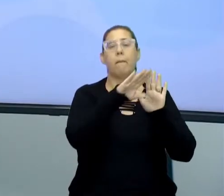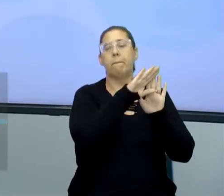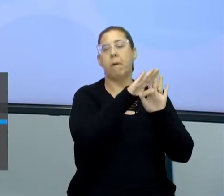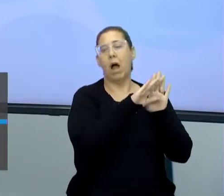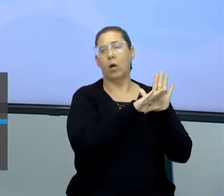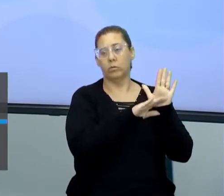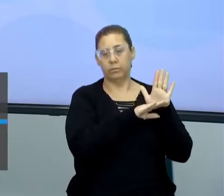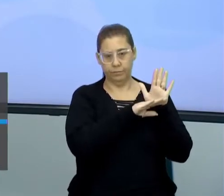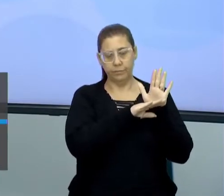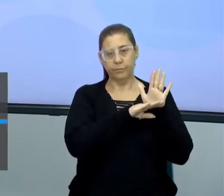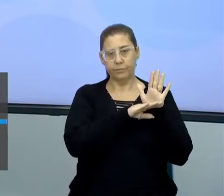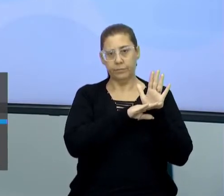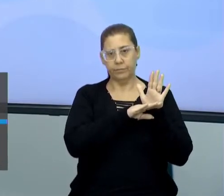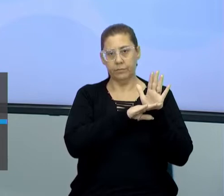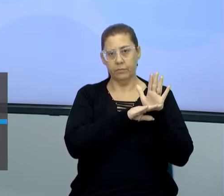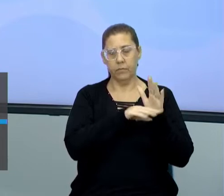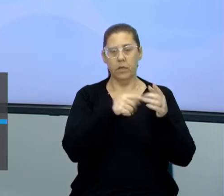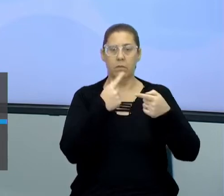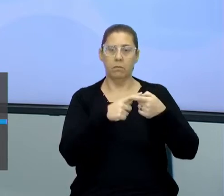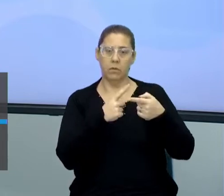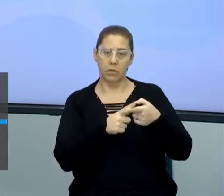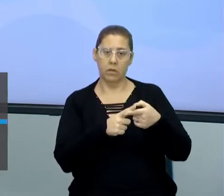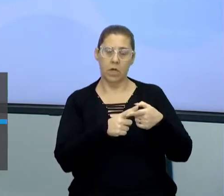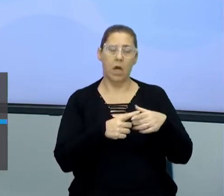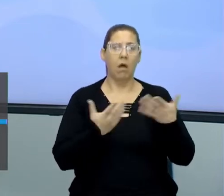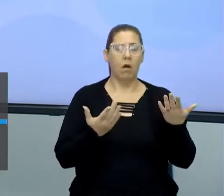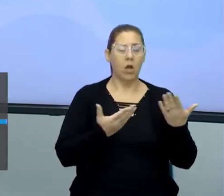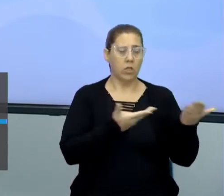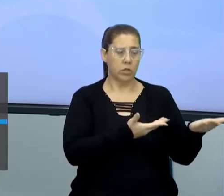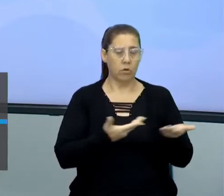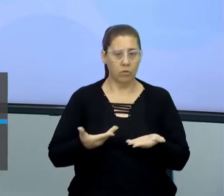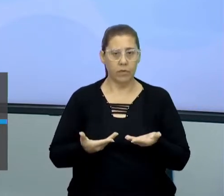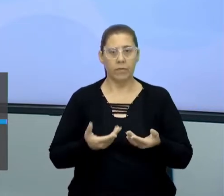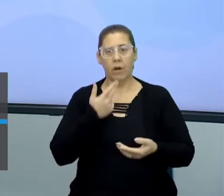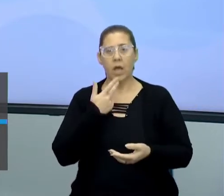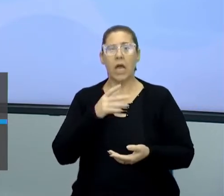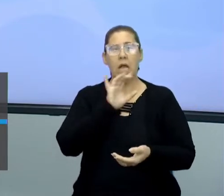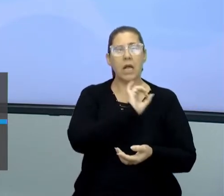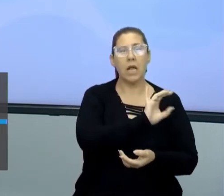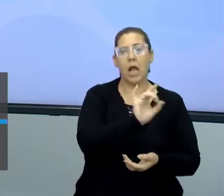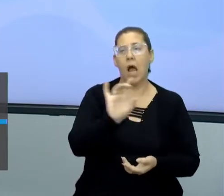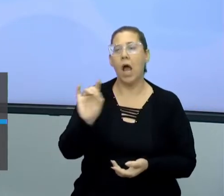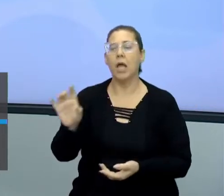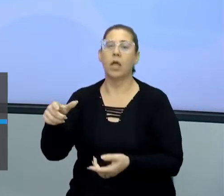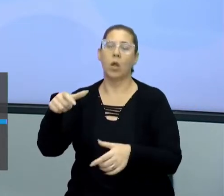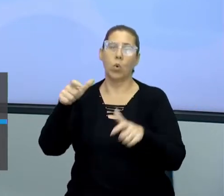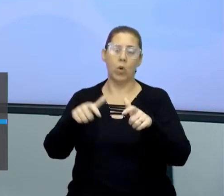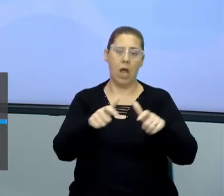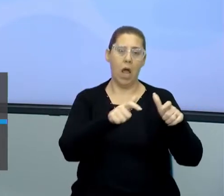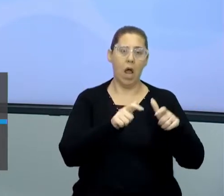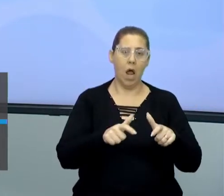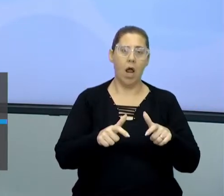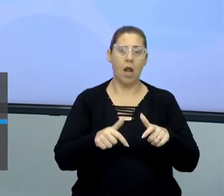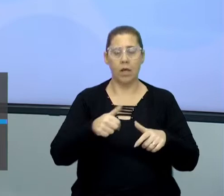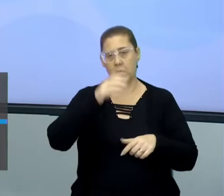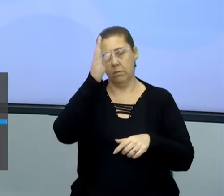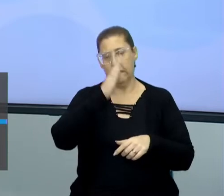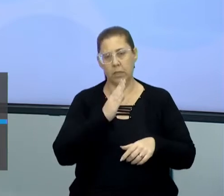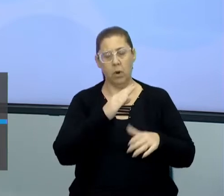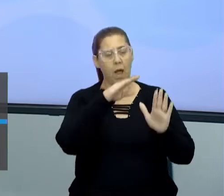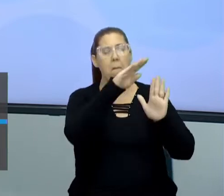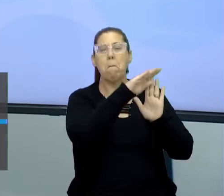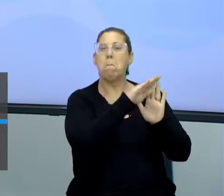Porque a editora, a nossa convidada, ela fala que, olha, as agências internacionais, tá, mas no Brasil. Essas pautas,